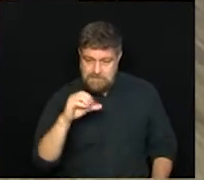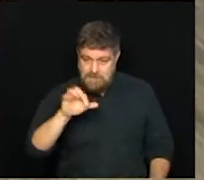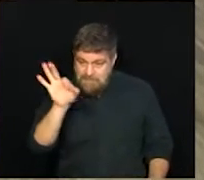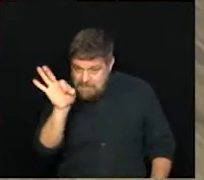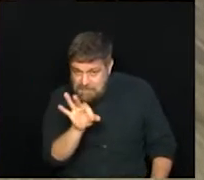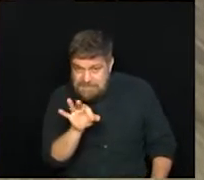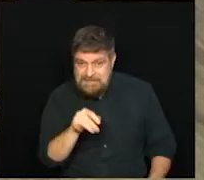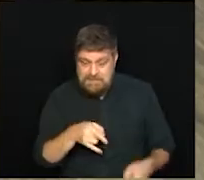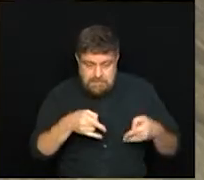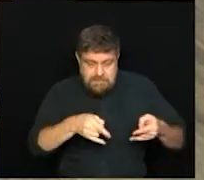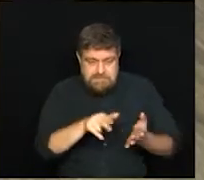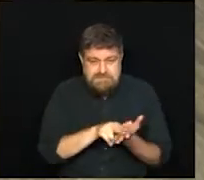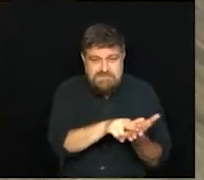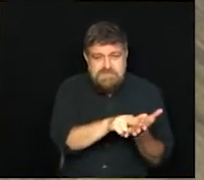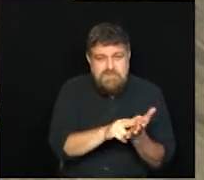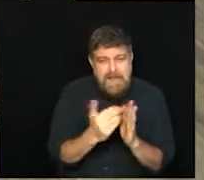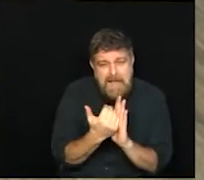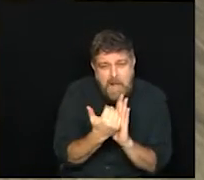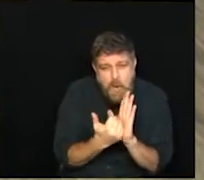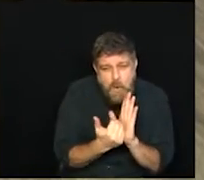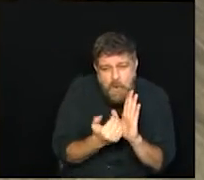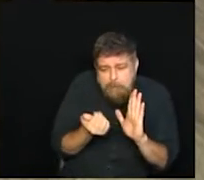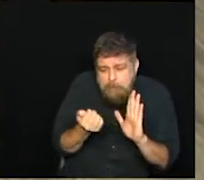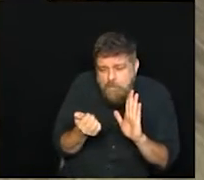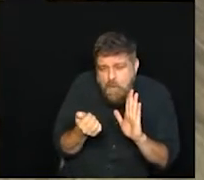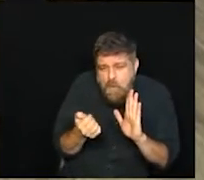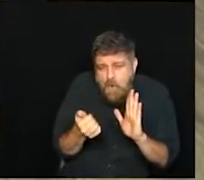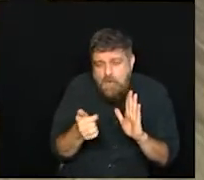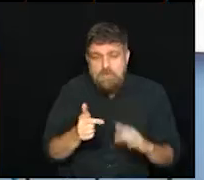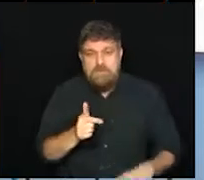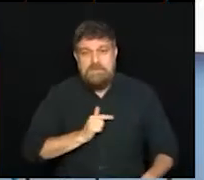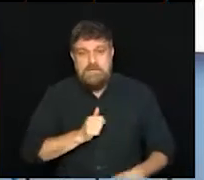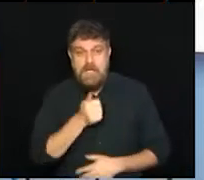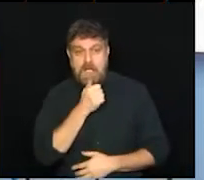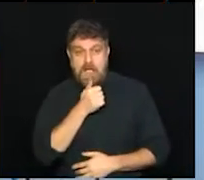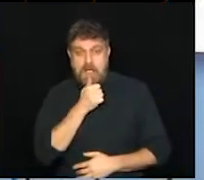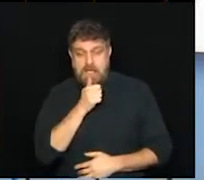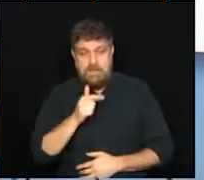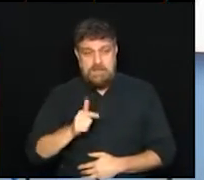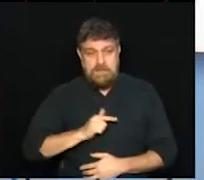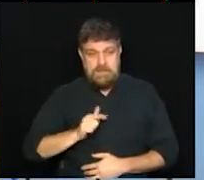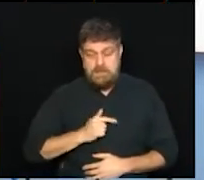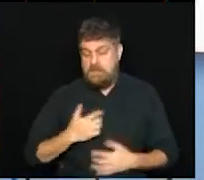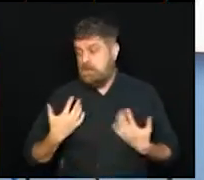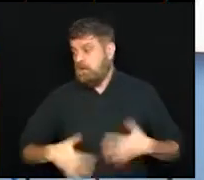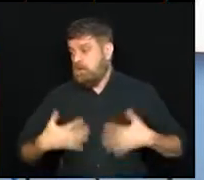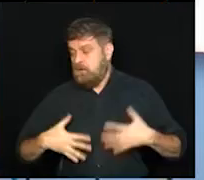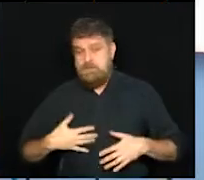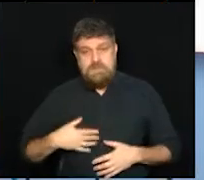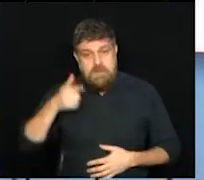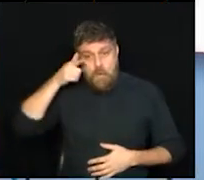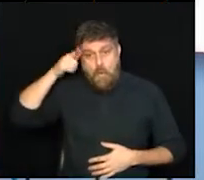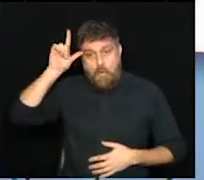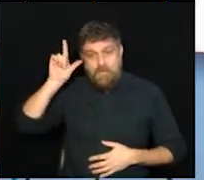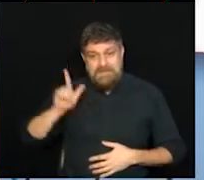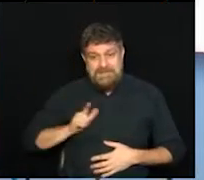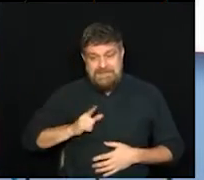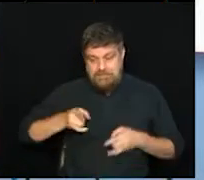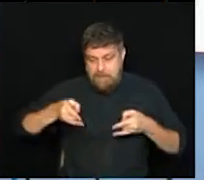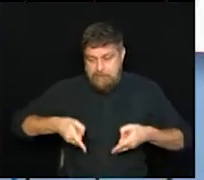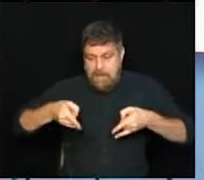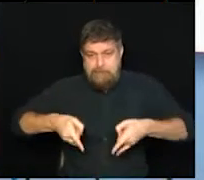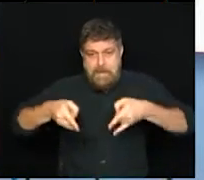89,29%, Gabriel. A gente reduziu um pouco ainda, a gente está aí nesse afoito, até porque ontem nós tivemos mais